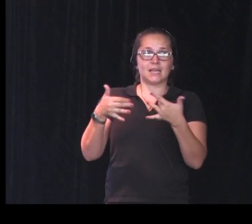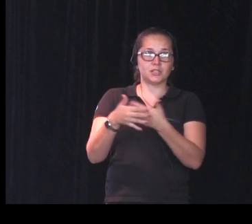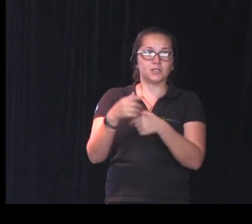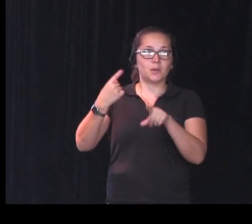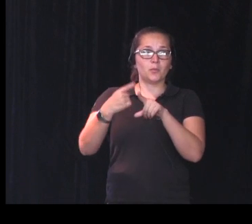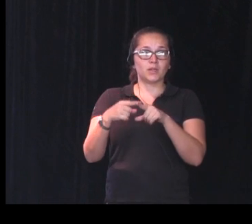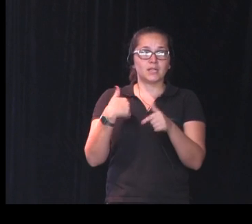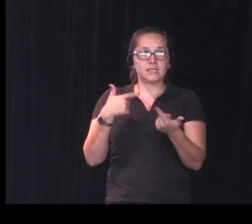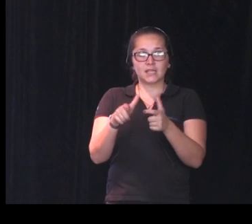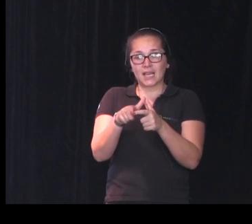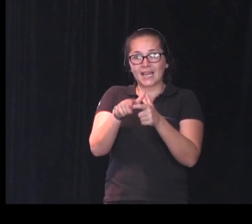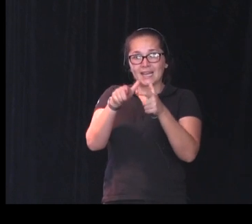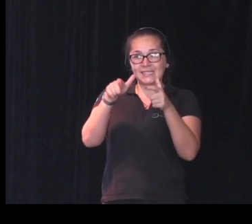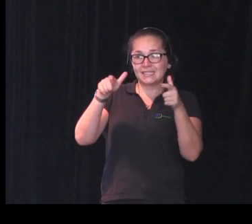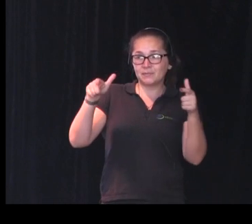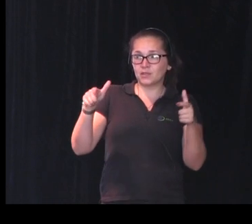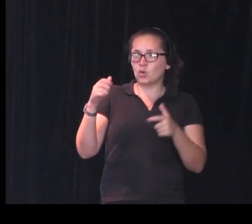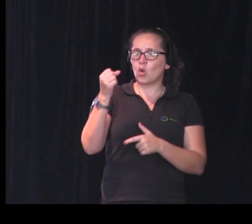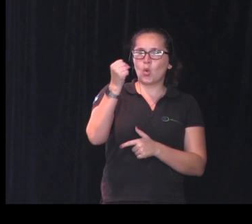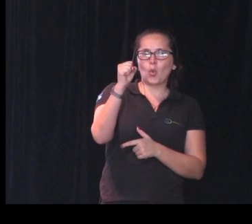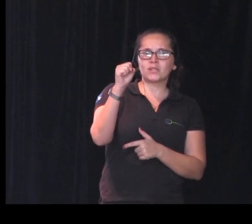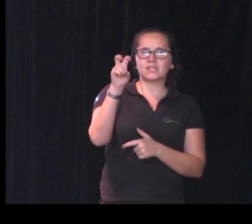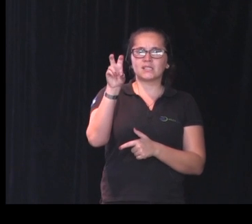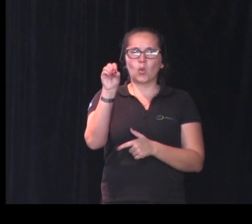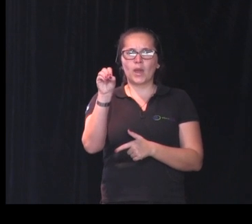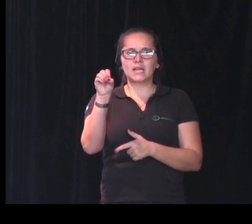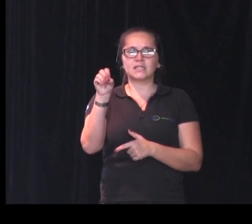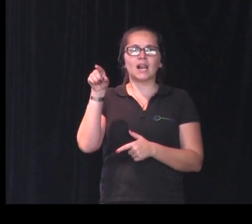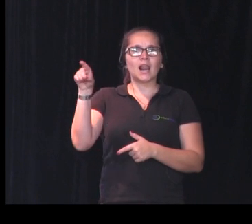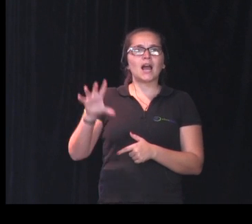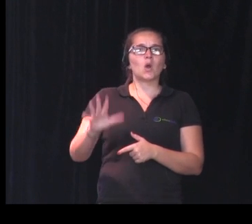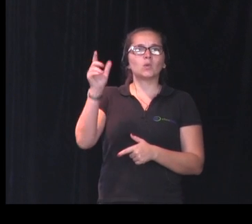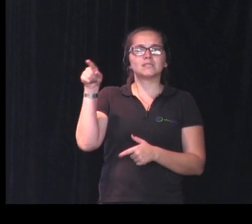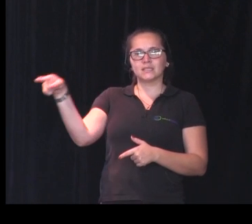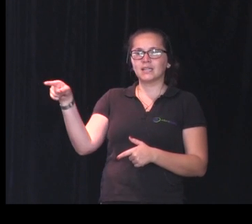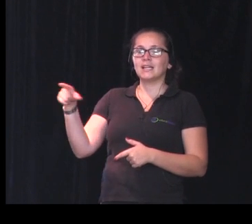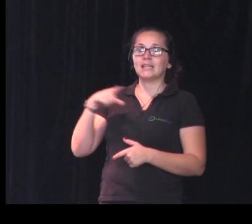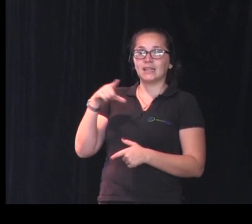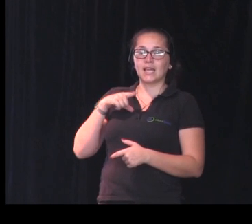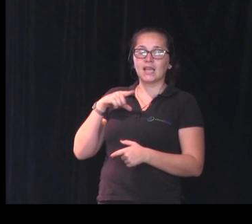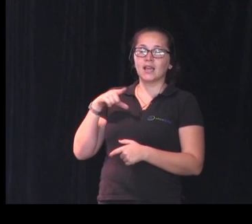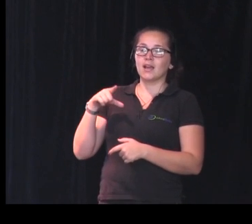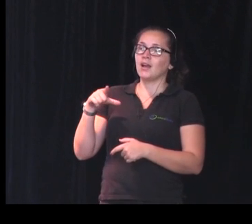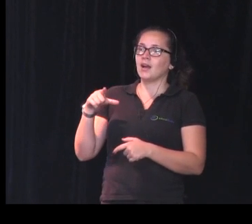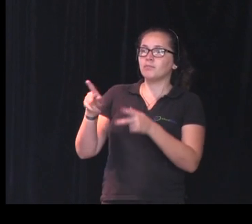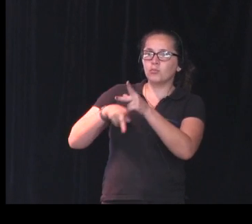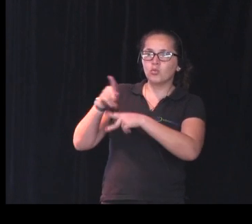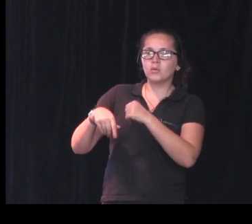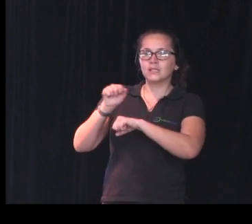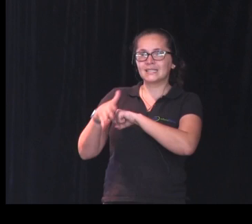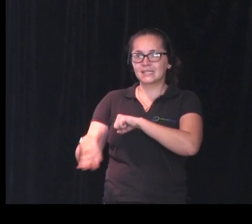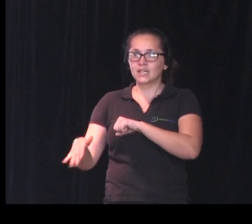sumamente muito importante para a cidade. Esse é o crescimento de 1850, quando Santiago passa a ser a capital de uma